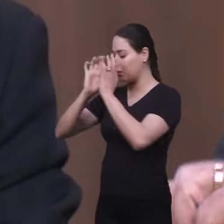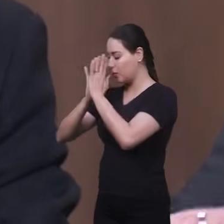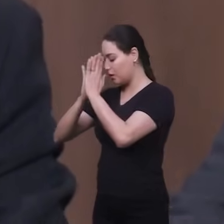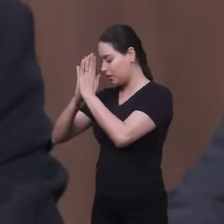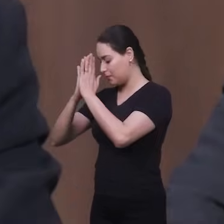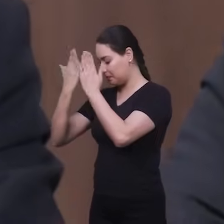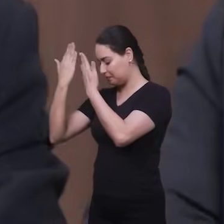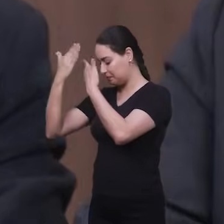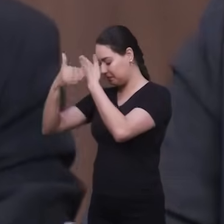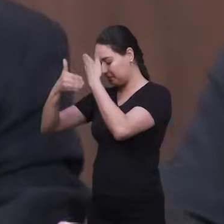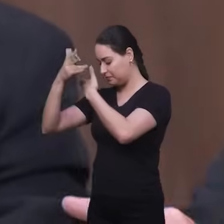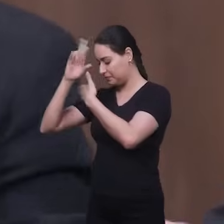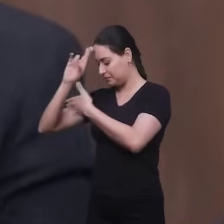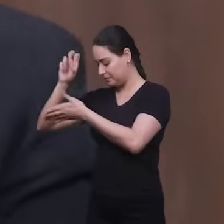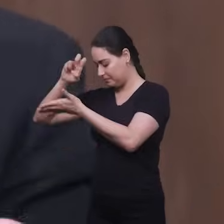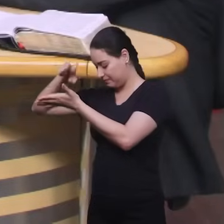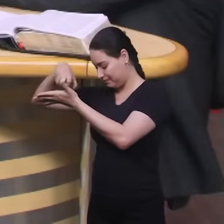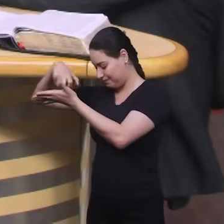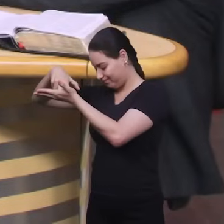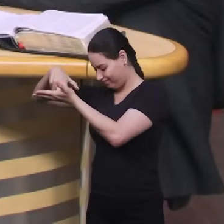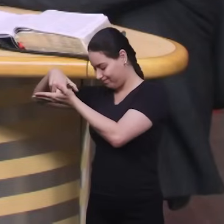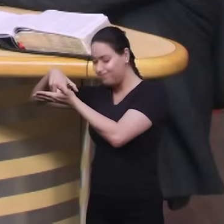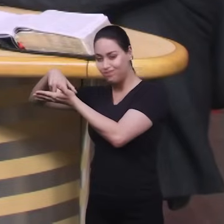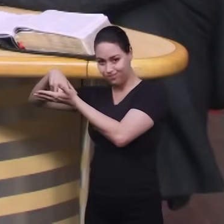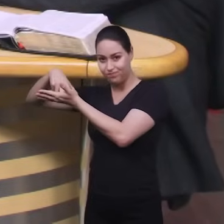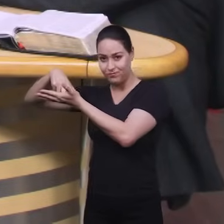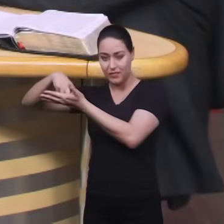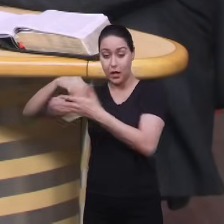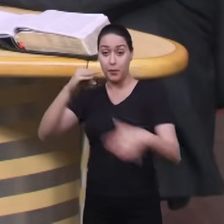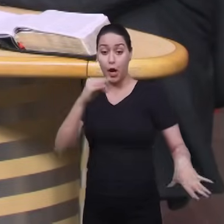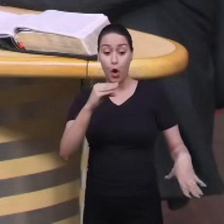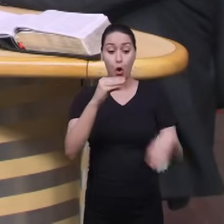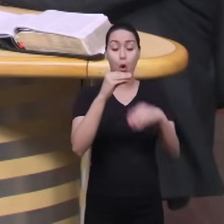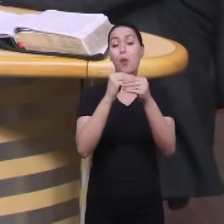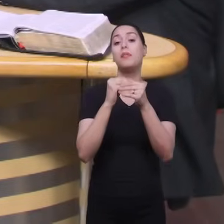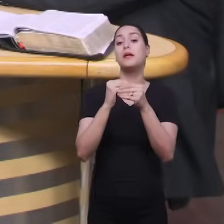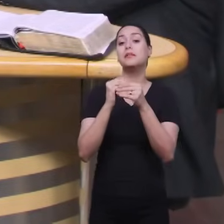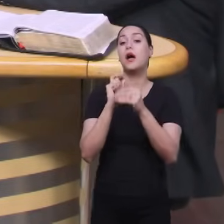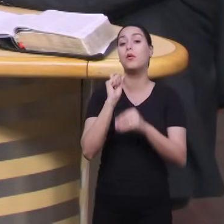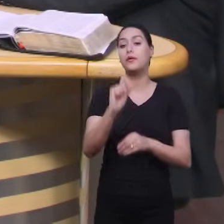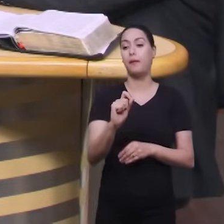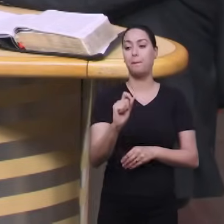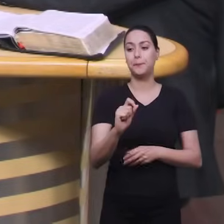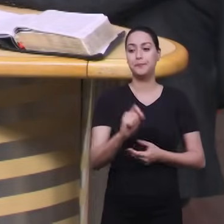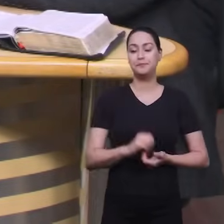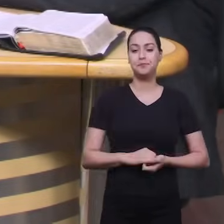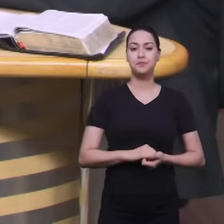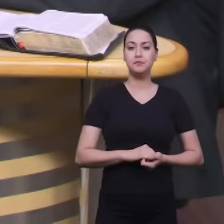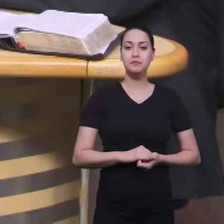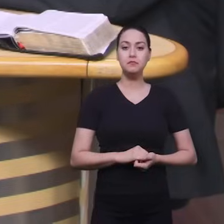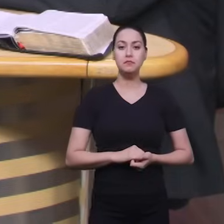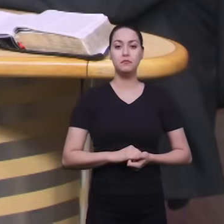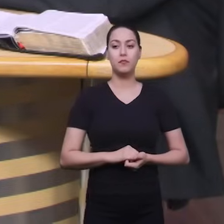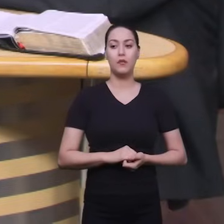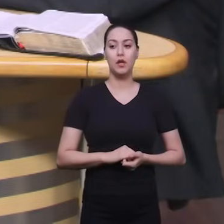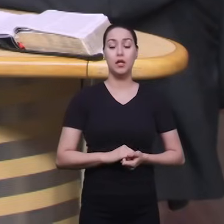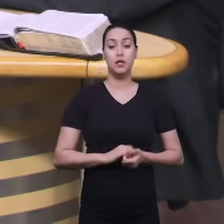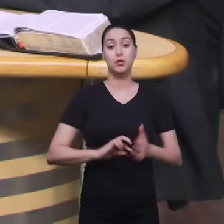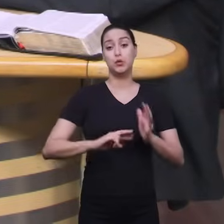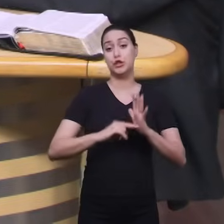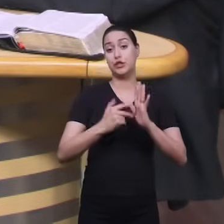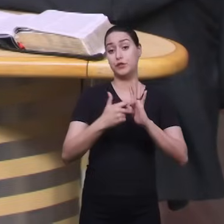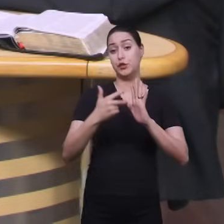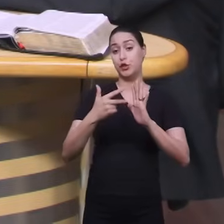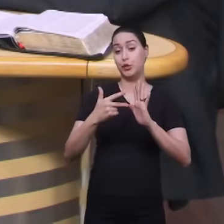Senhor ele vai até a resposta certinho para nós eu quero completar deixando o Brasil a tua colocação até no sentido